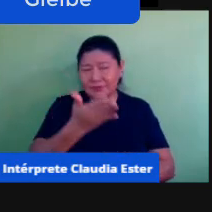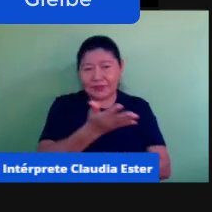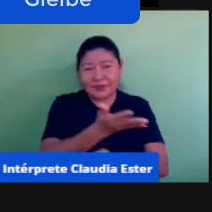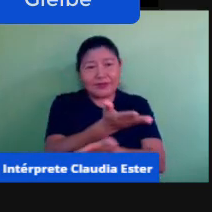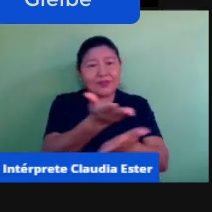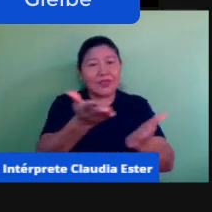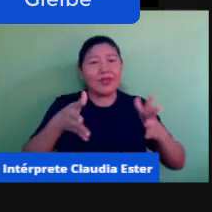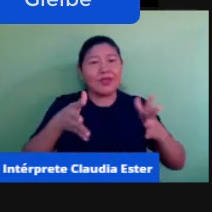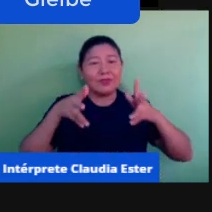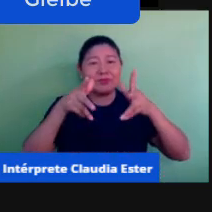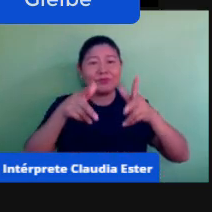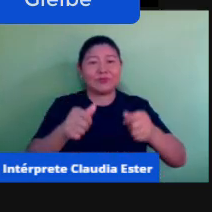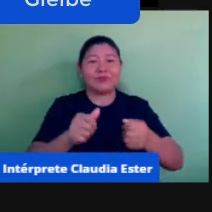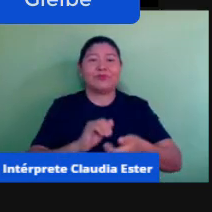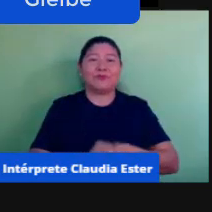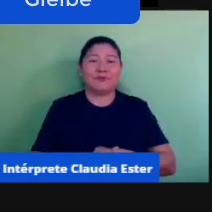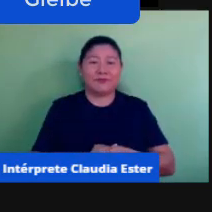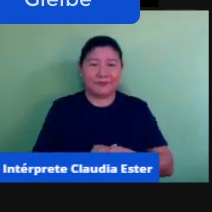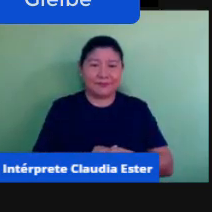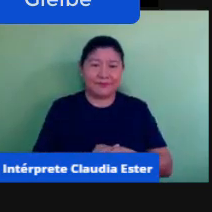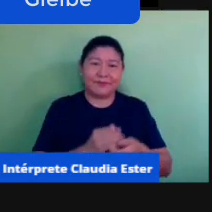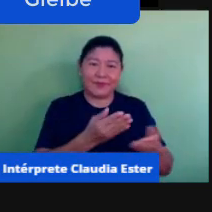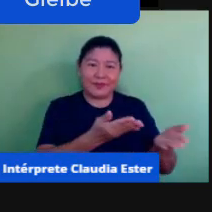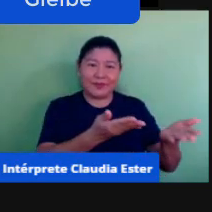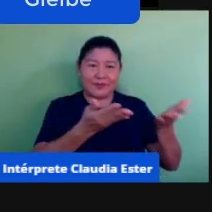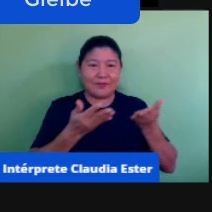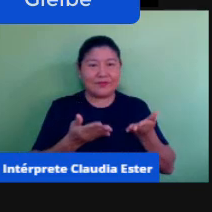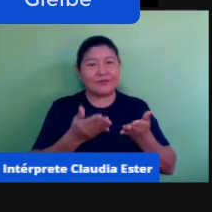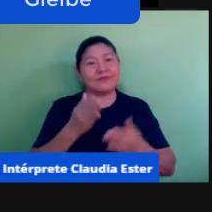todos. Agora a Glebe vai falar um pouquinho.